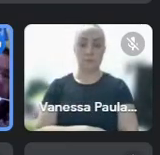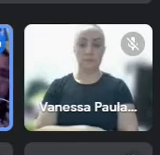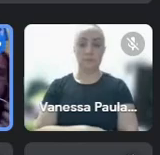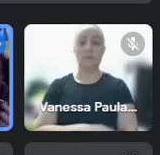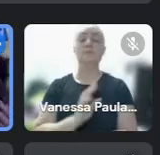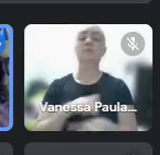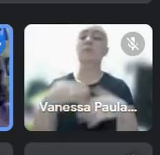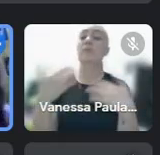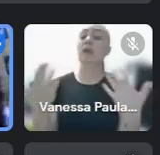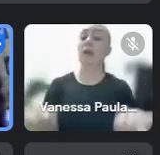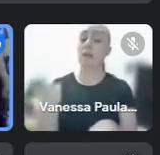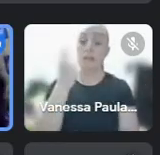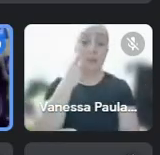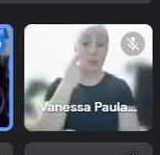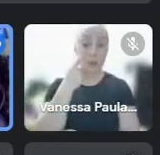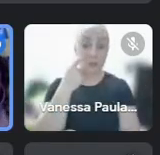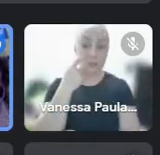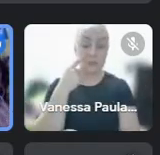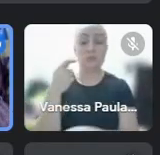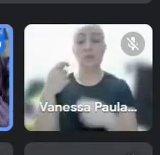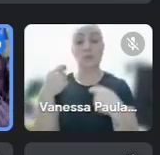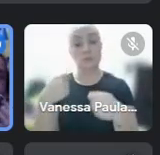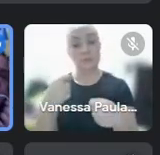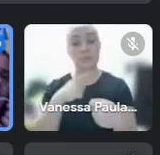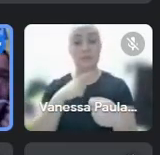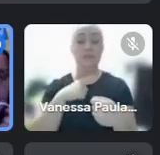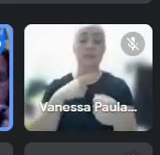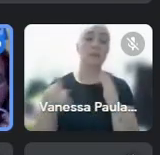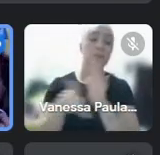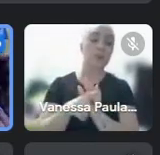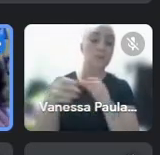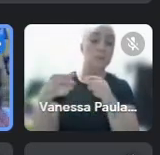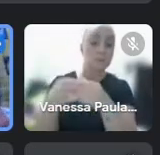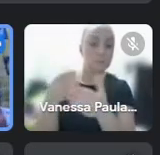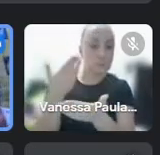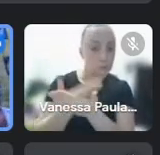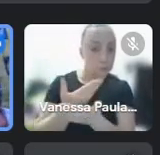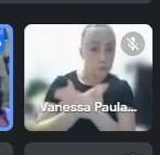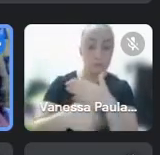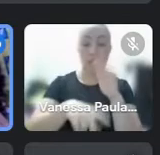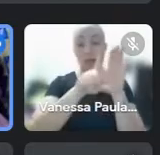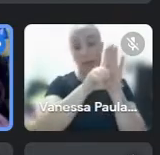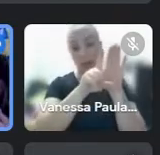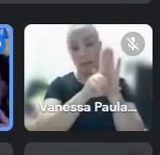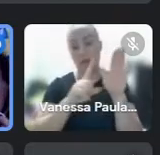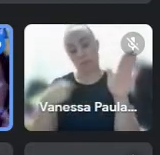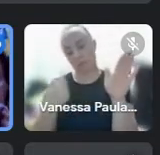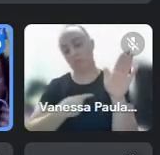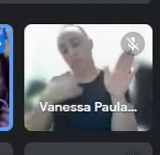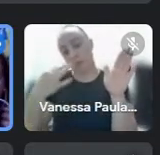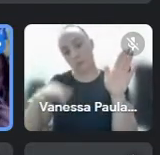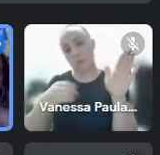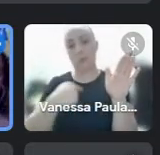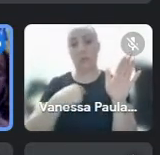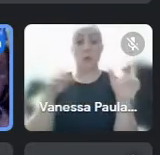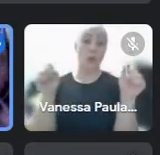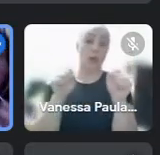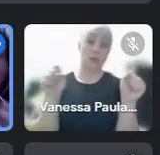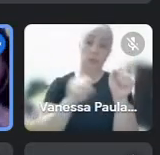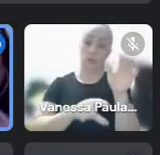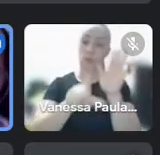Aí, olha só. Tem que ter a galera que vai estudar legislação. Ou a gente mesmo. Eu pelo menos, adoro legislação. Por